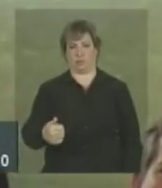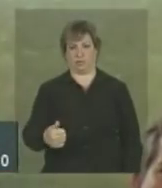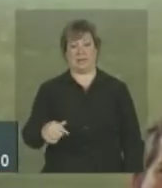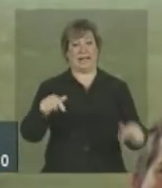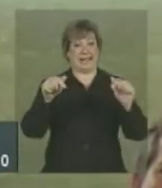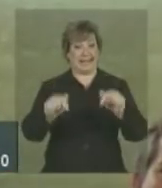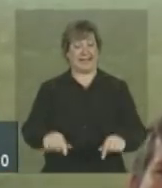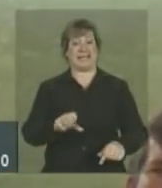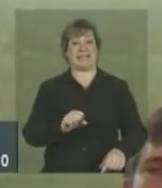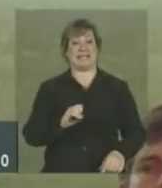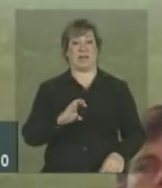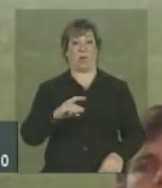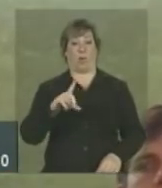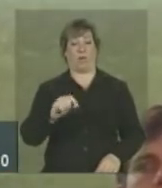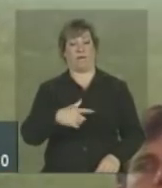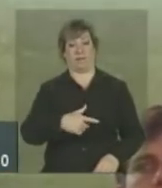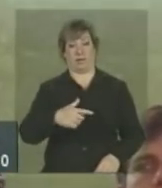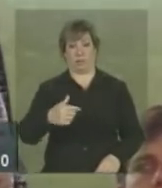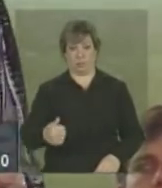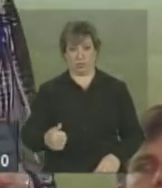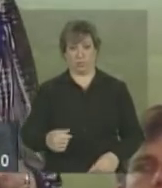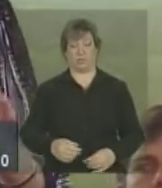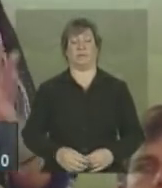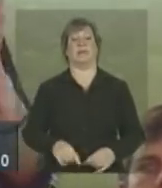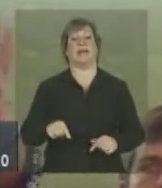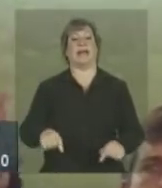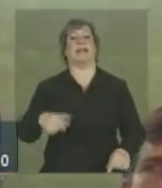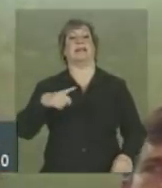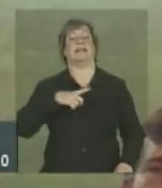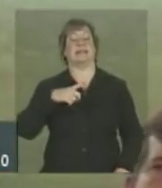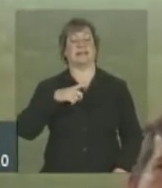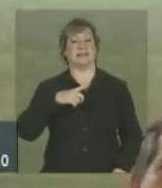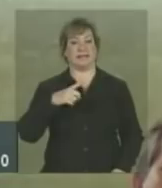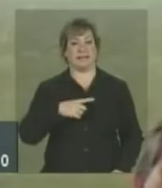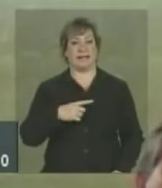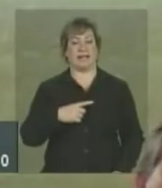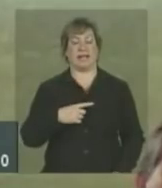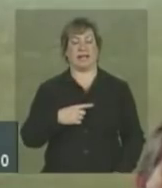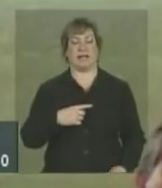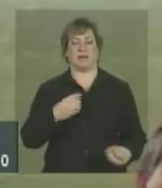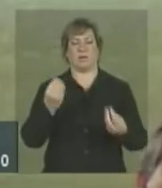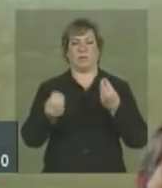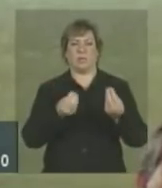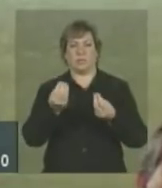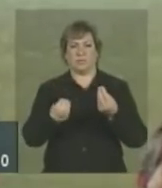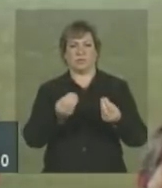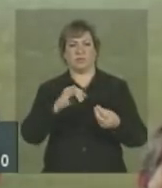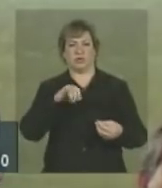Esse século XXI, ele tem uma característica especial.